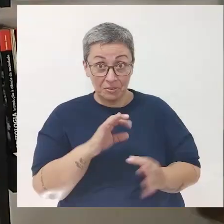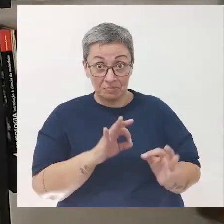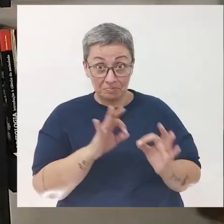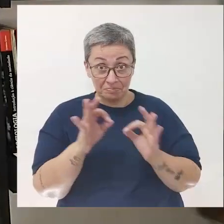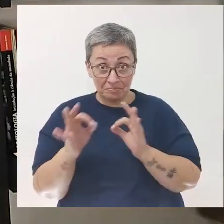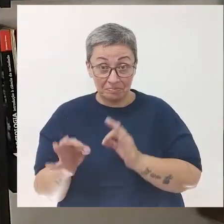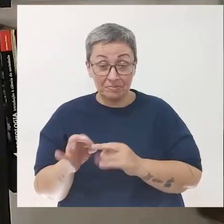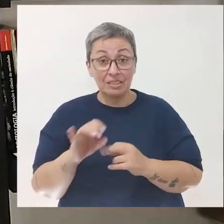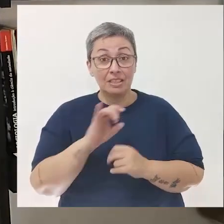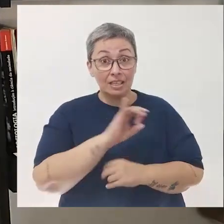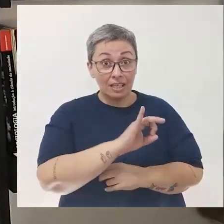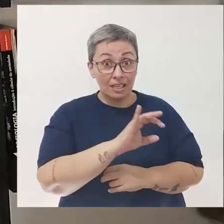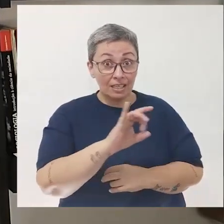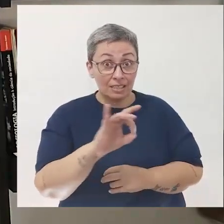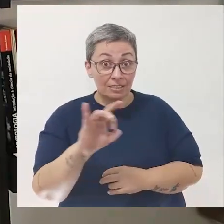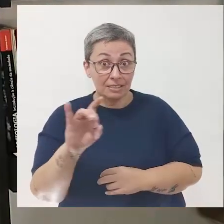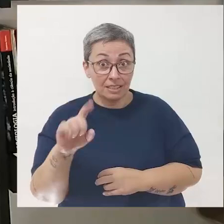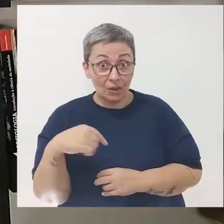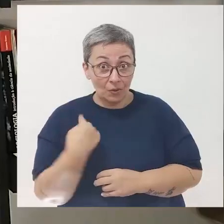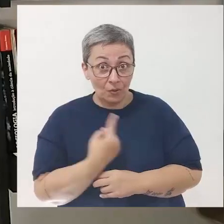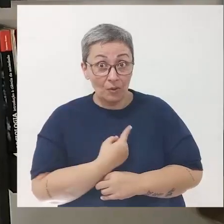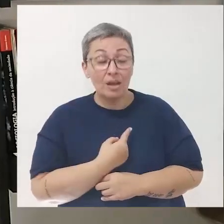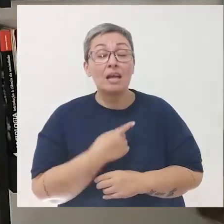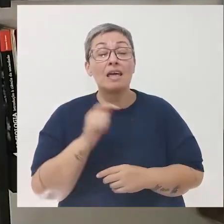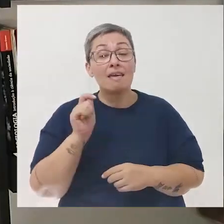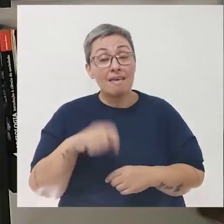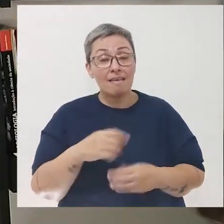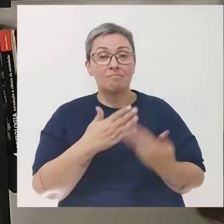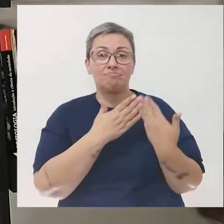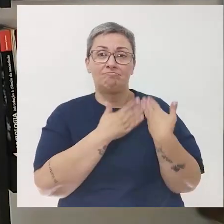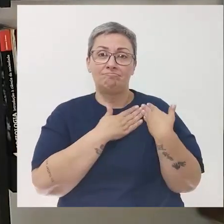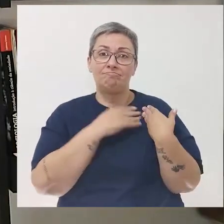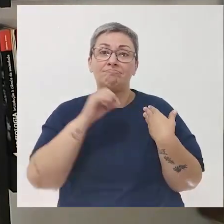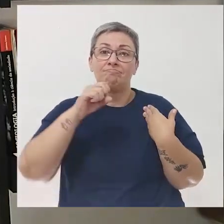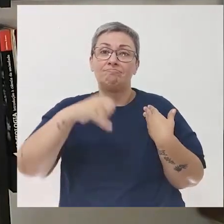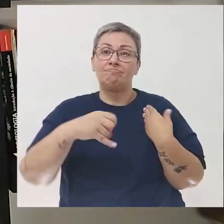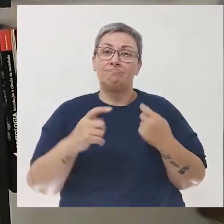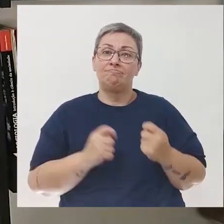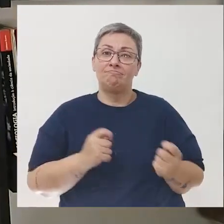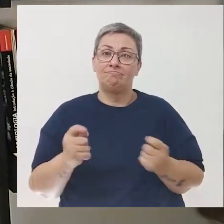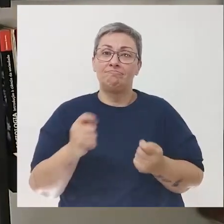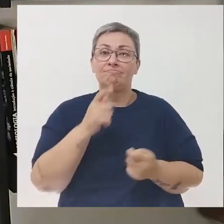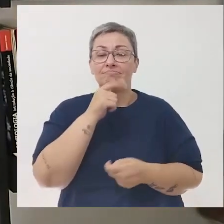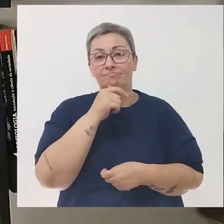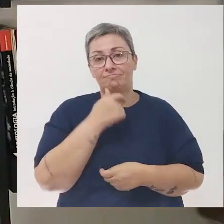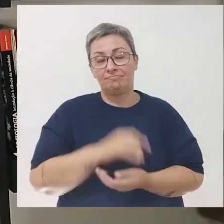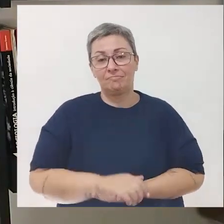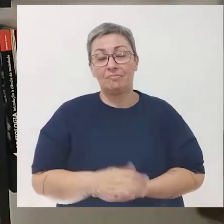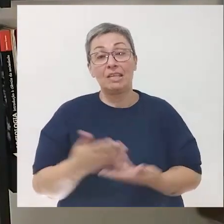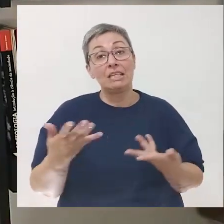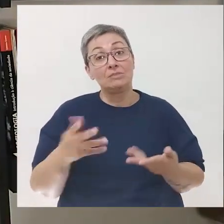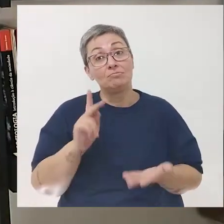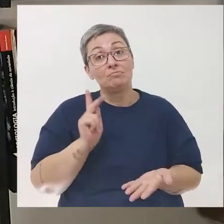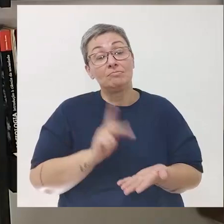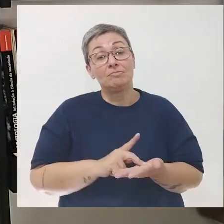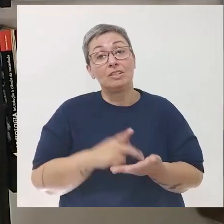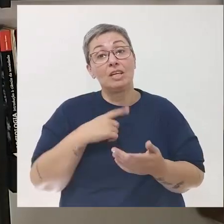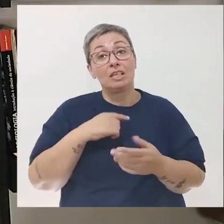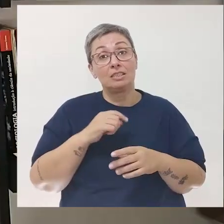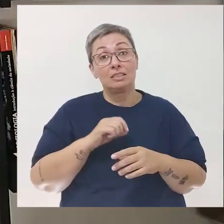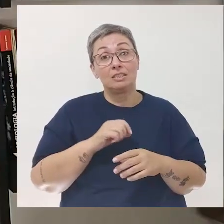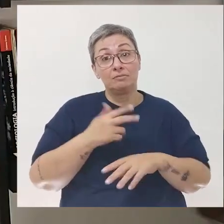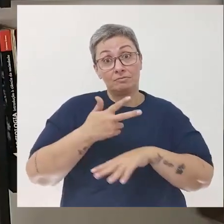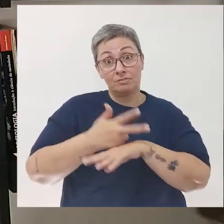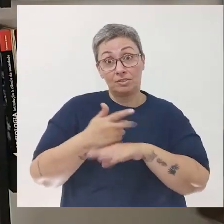Viram? Como cada um e cada uma de nós é responsável pela economia da água? Bom, na verdade,